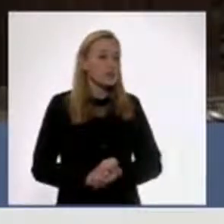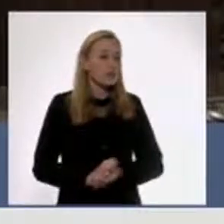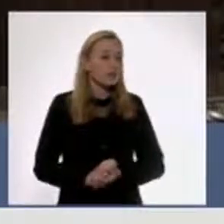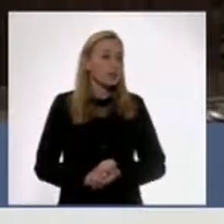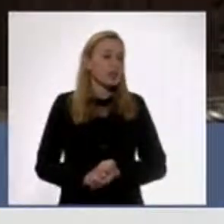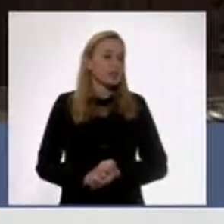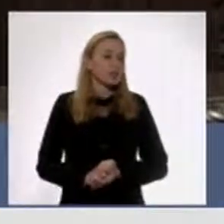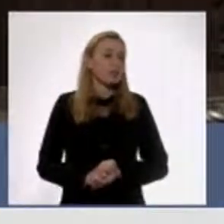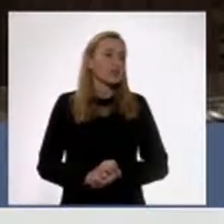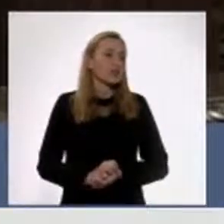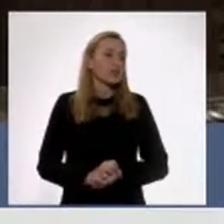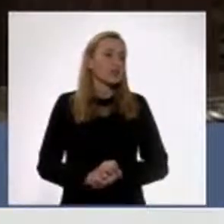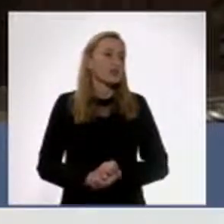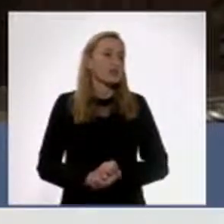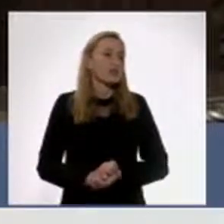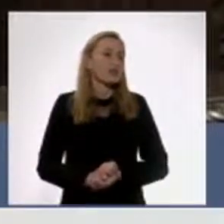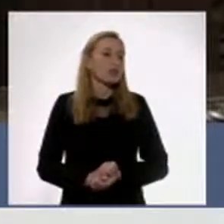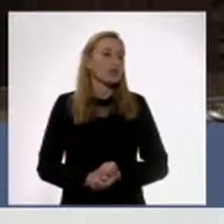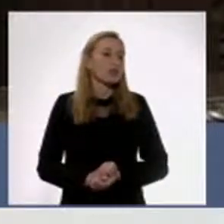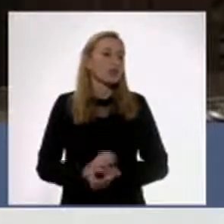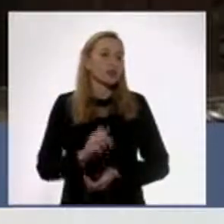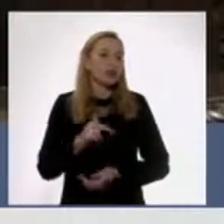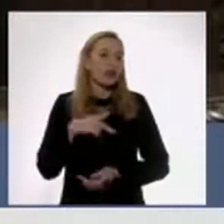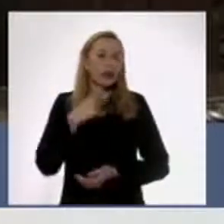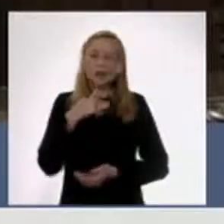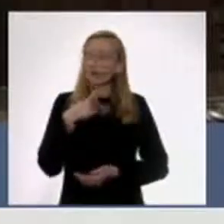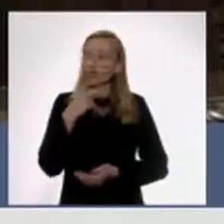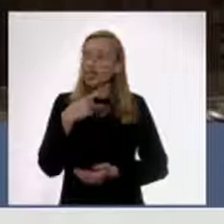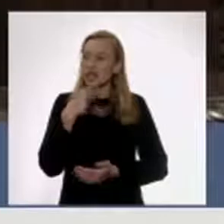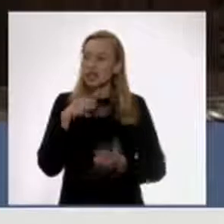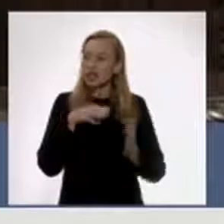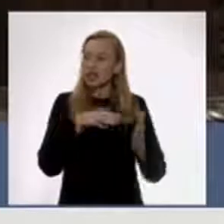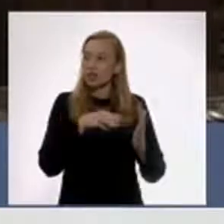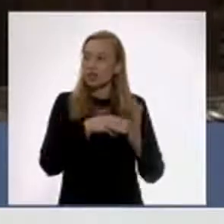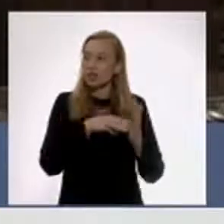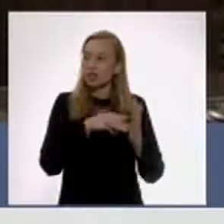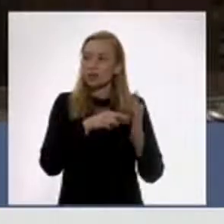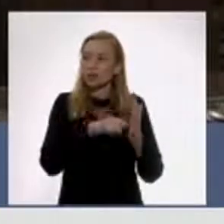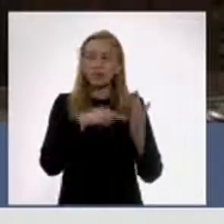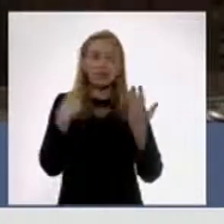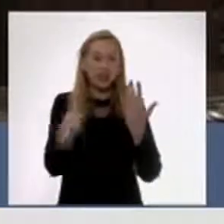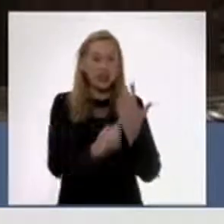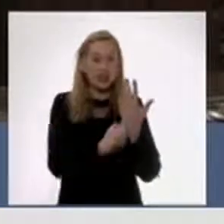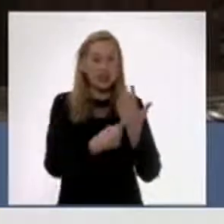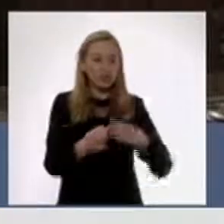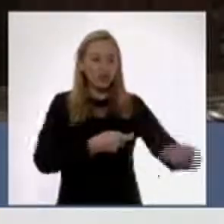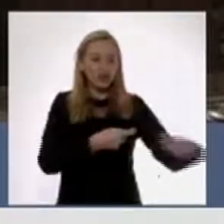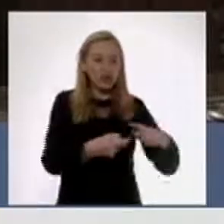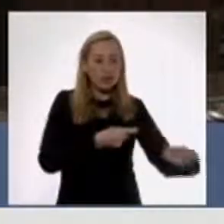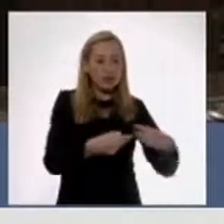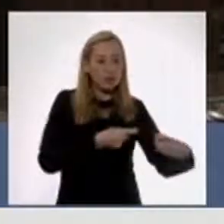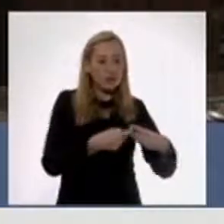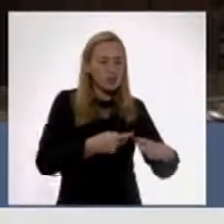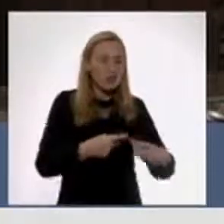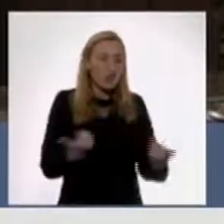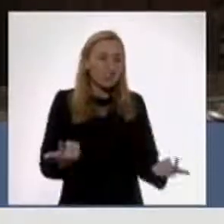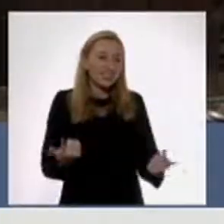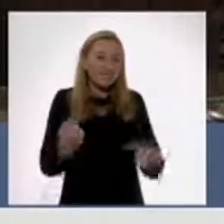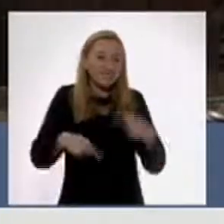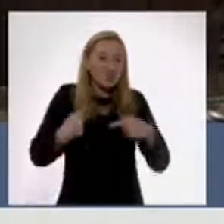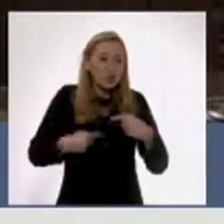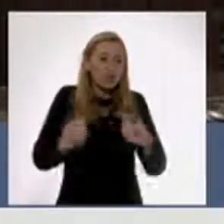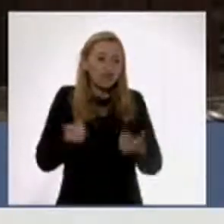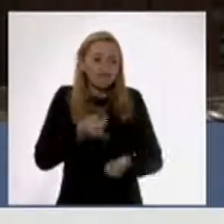chamou de metáfora da guerra. Esse discurso que,